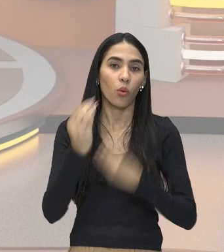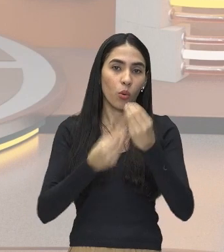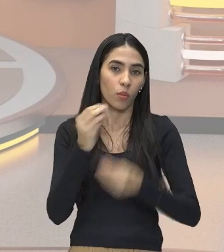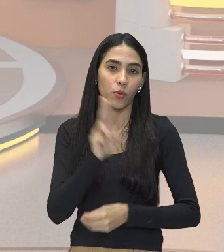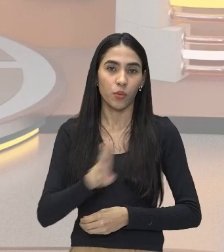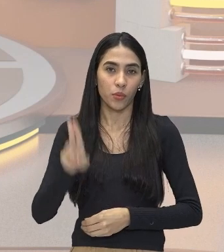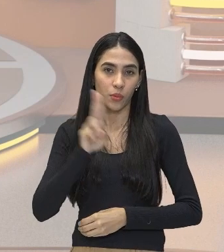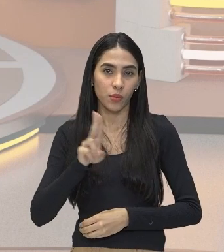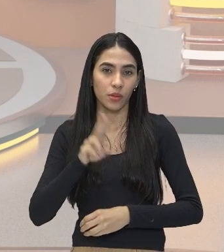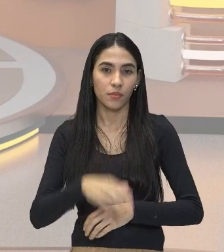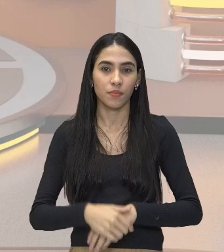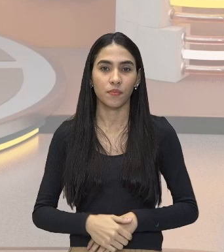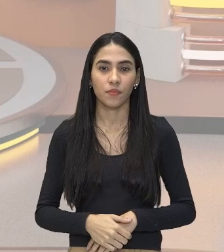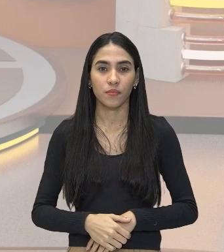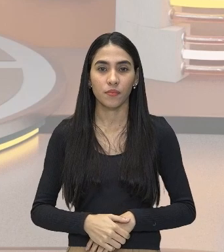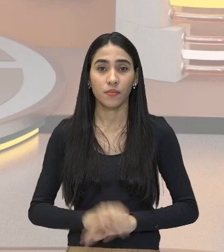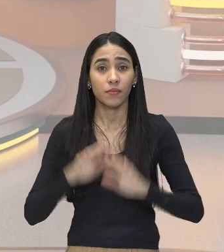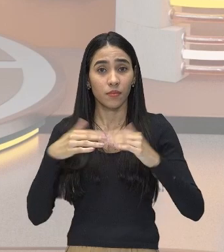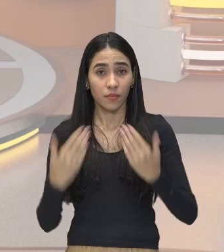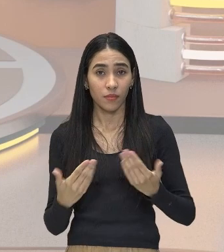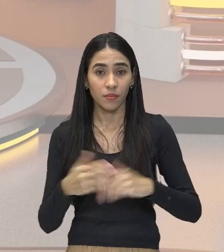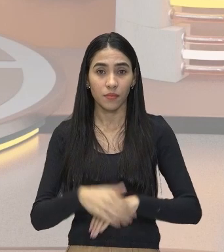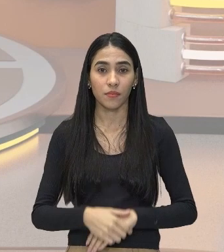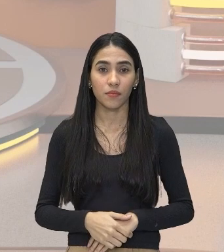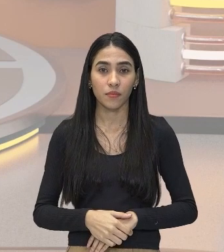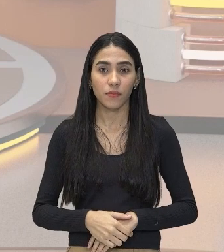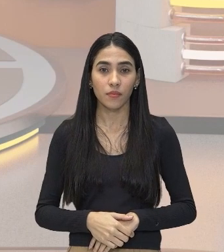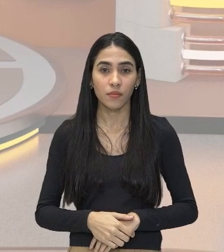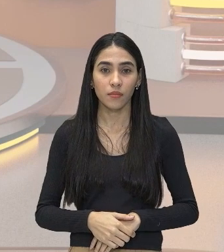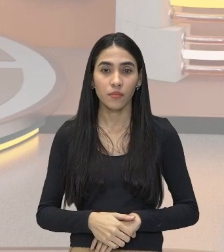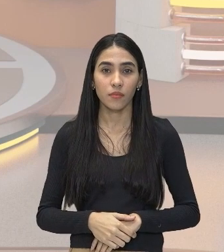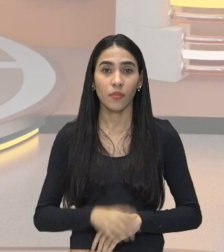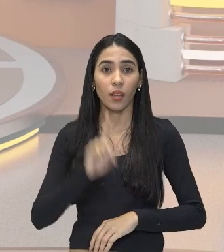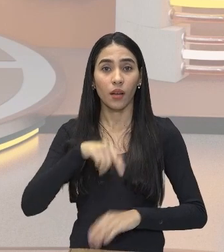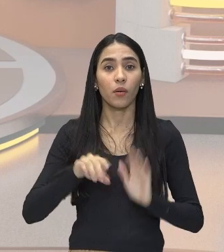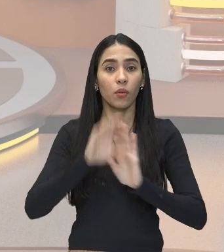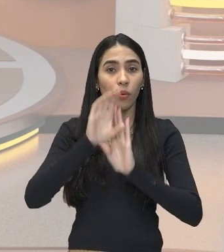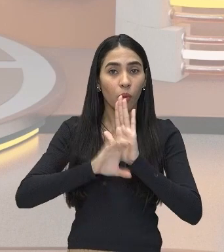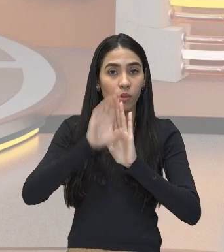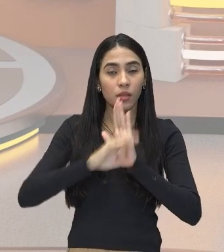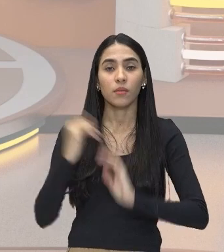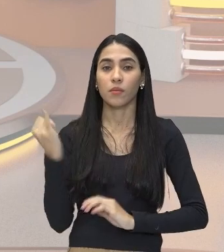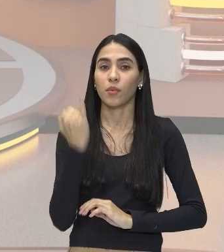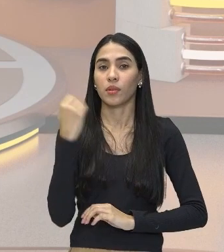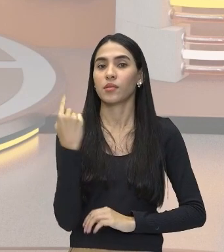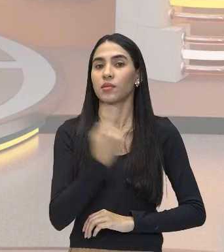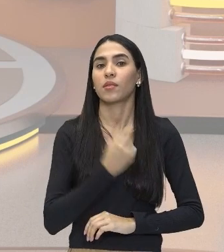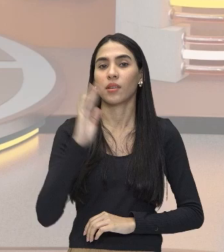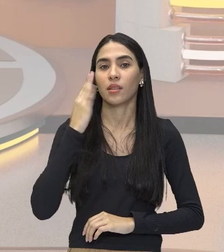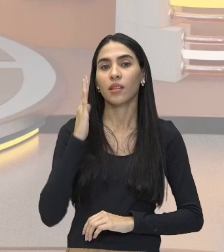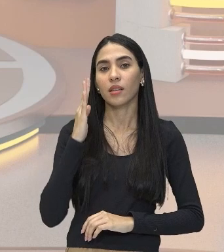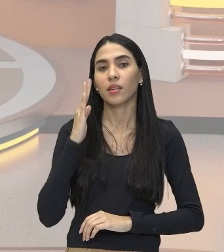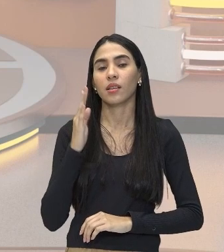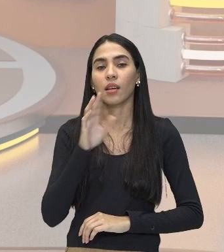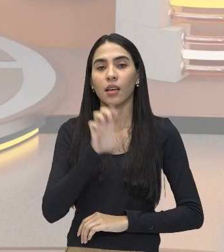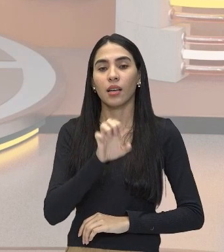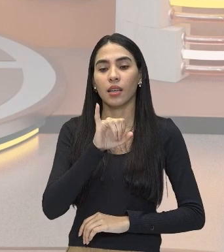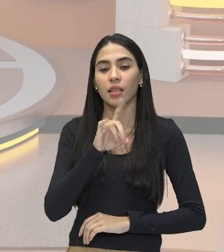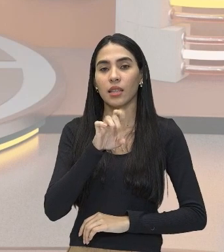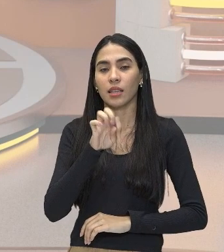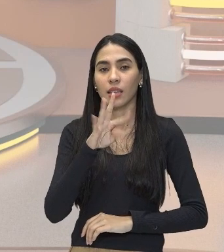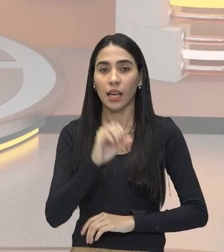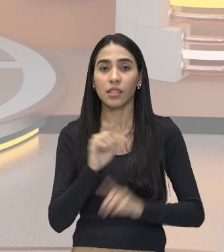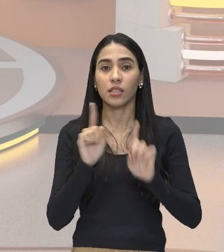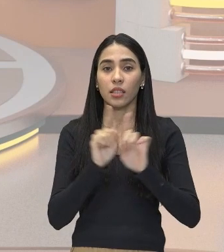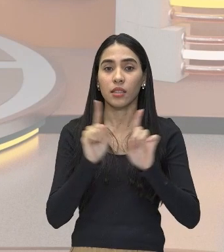da sua forma. Então, pessoal, esse é um conceito importante para entender, então, dentro do que é a redução eidética.